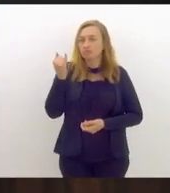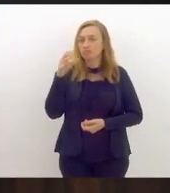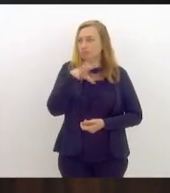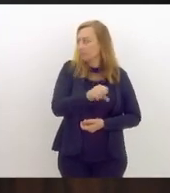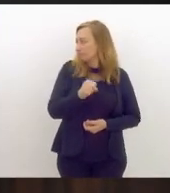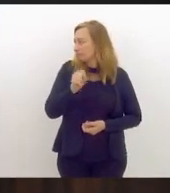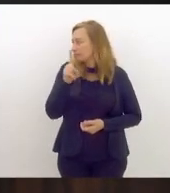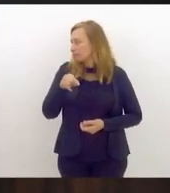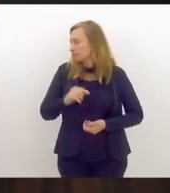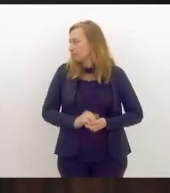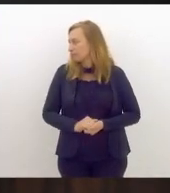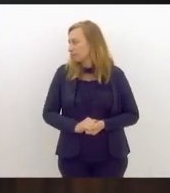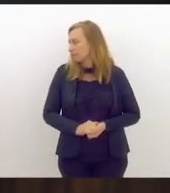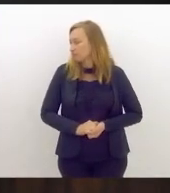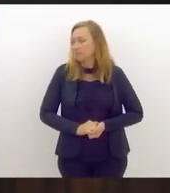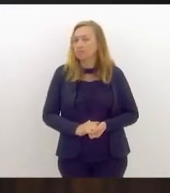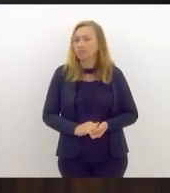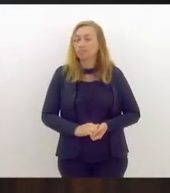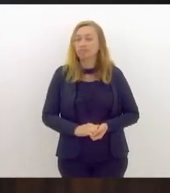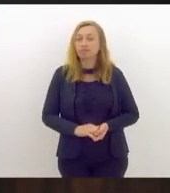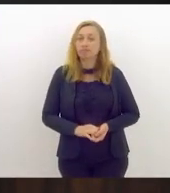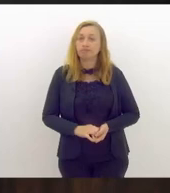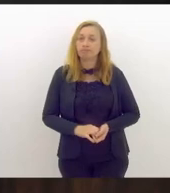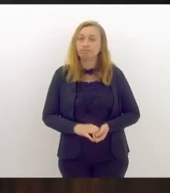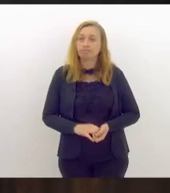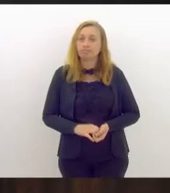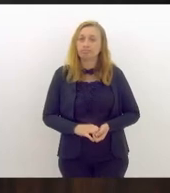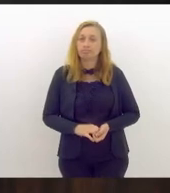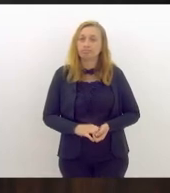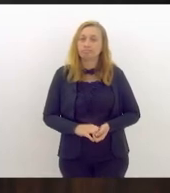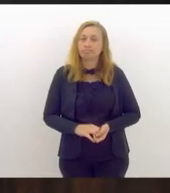Não é isso, não? Importante é resolver.